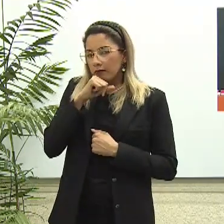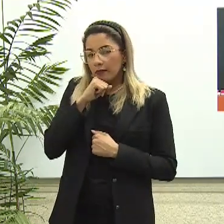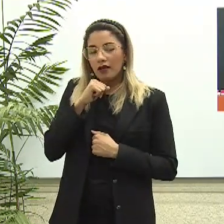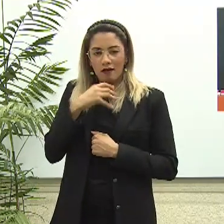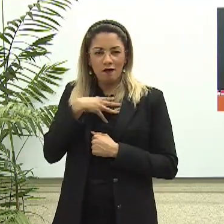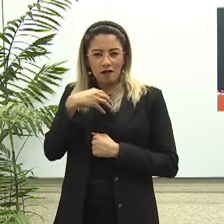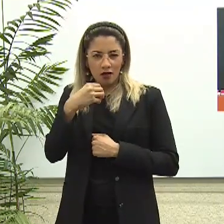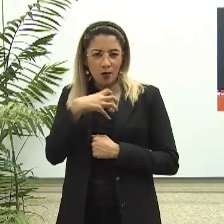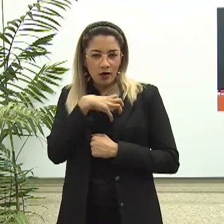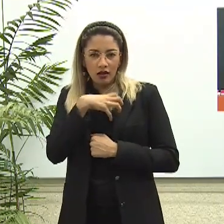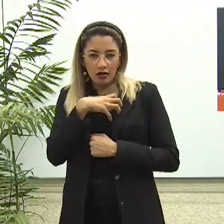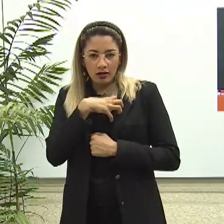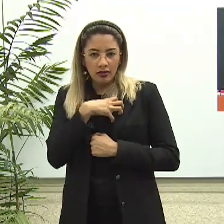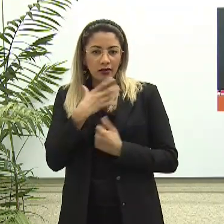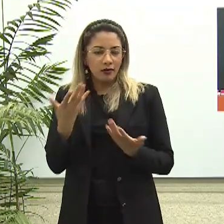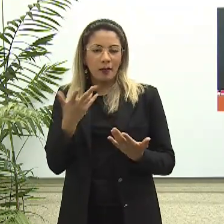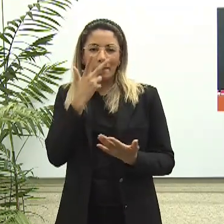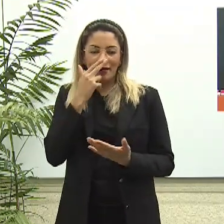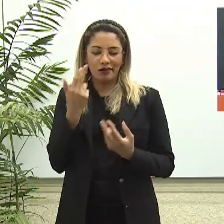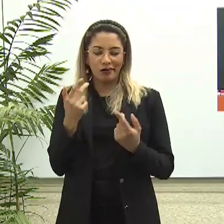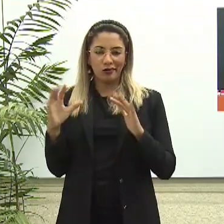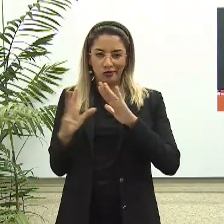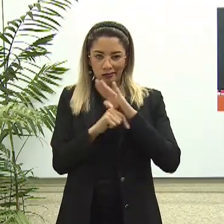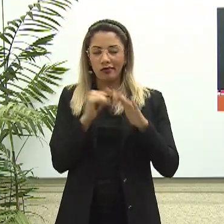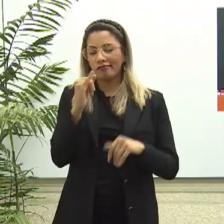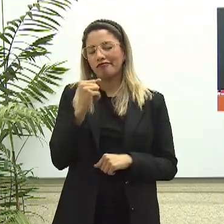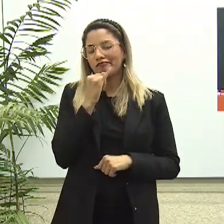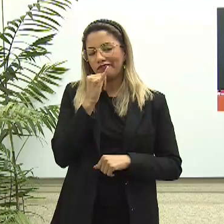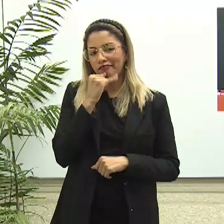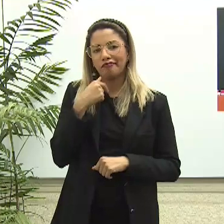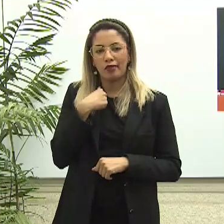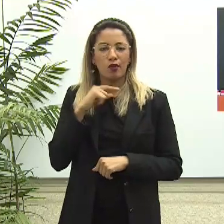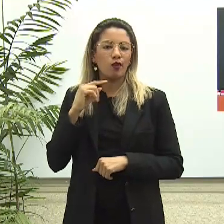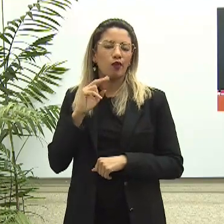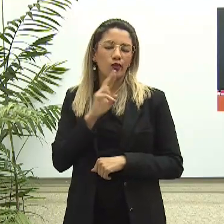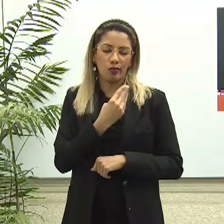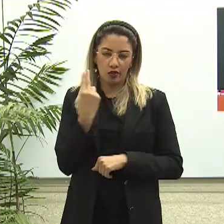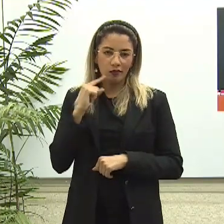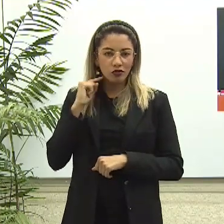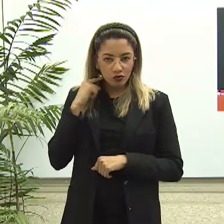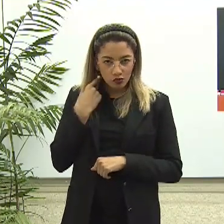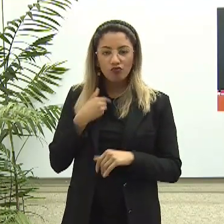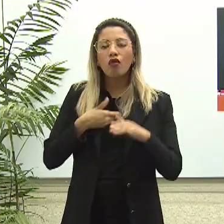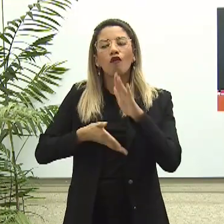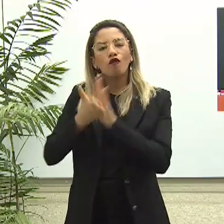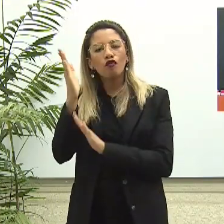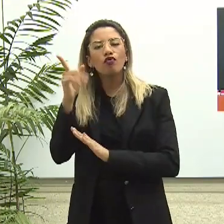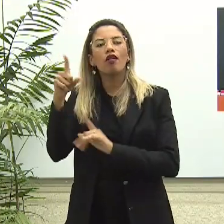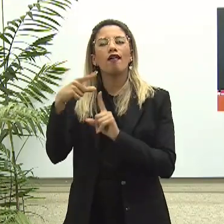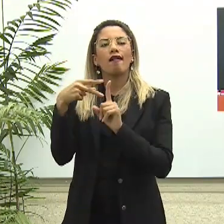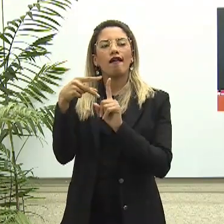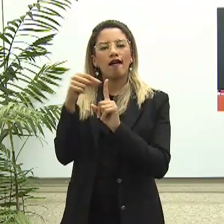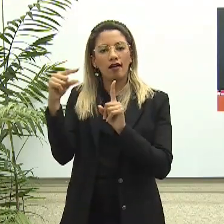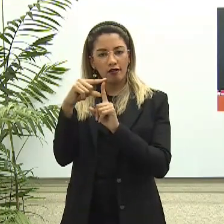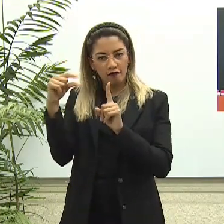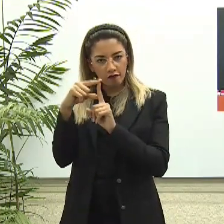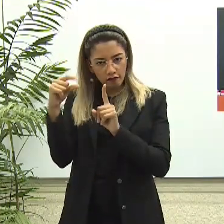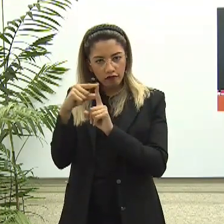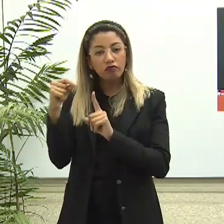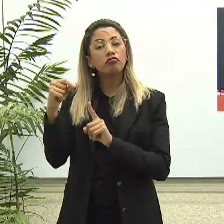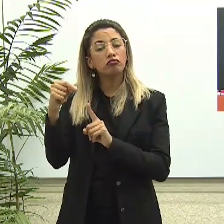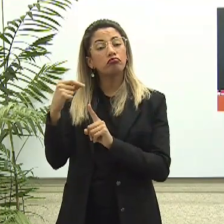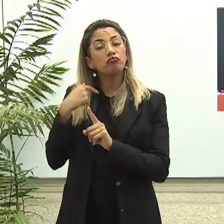Igual roubar né então não tinha nome sujo aí fui lá fazer um crediário de uma televisão na no no Carrefour E aí